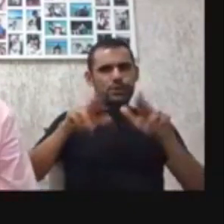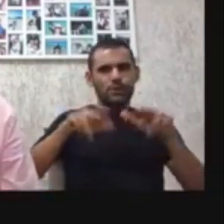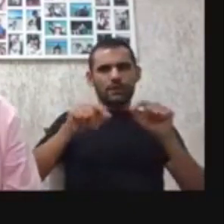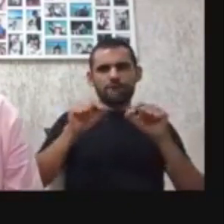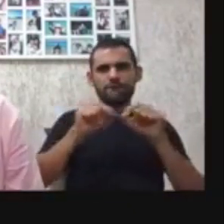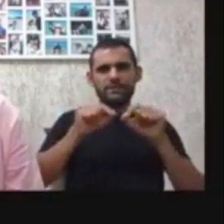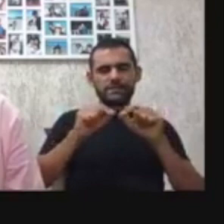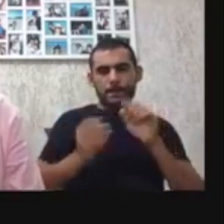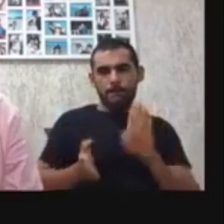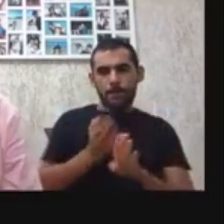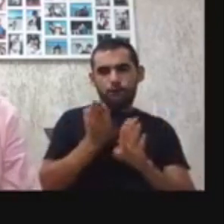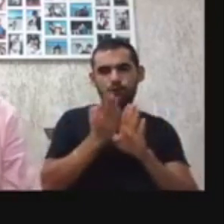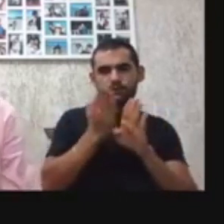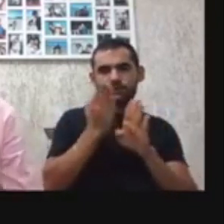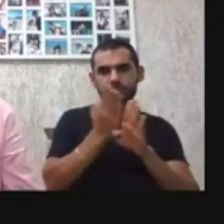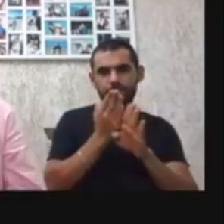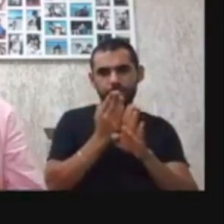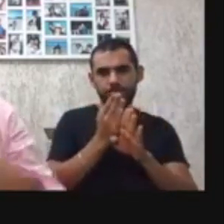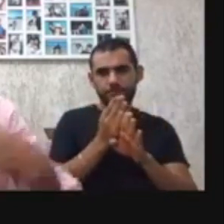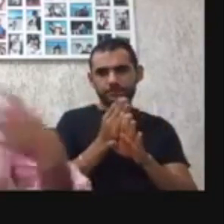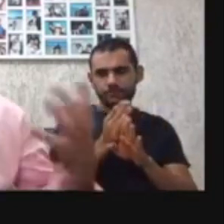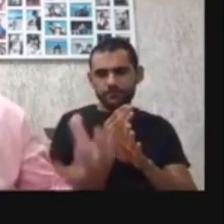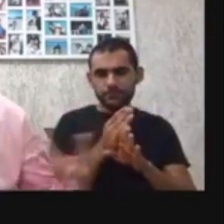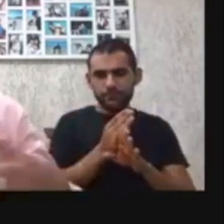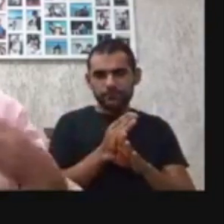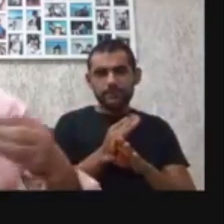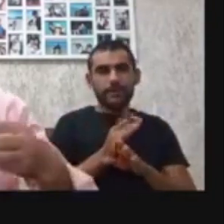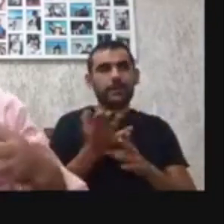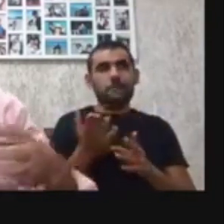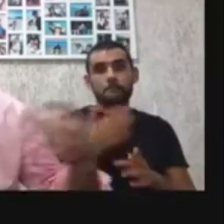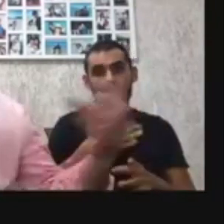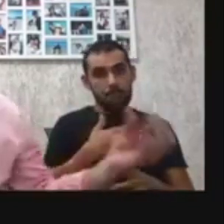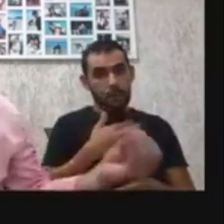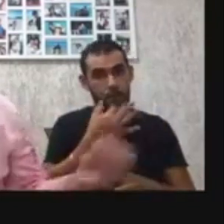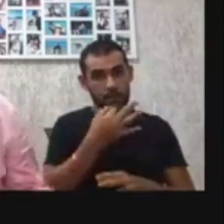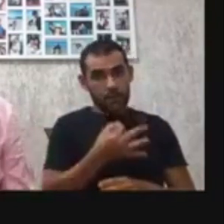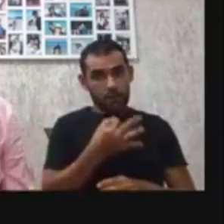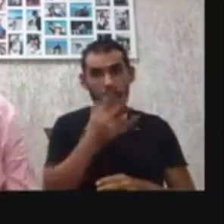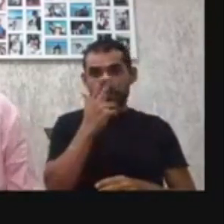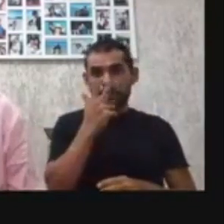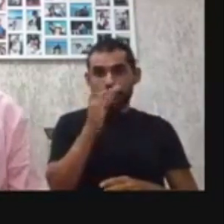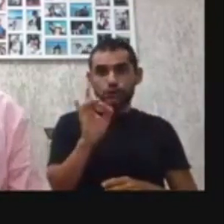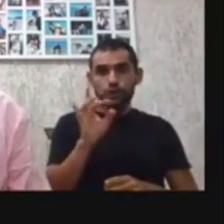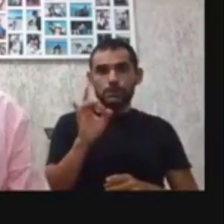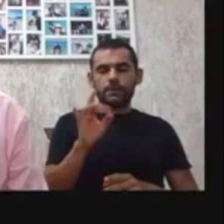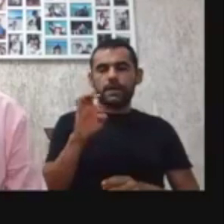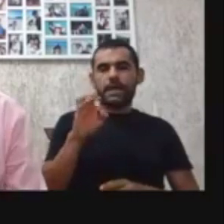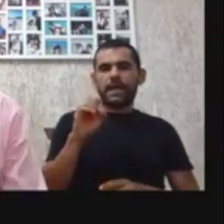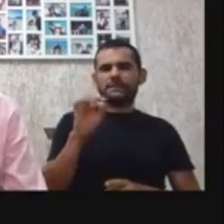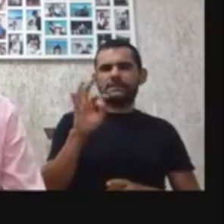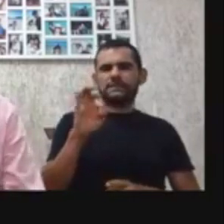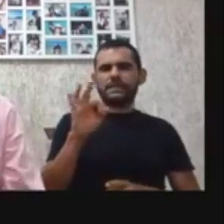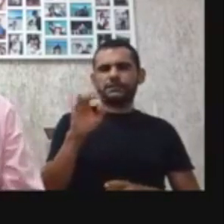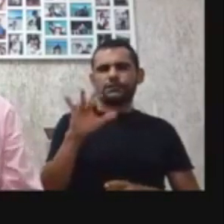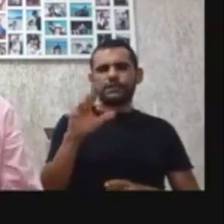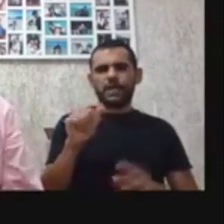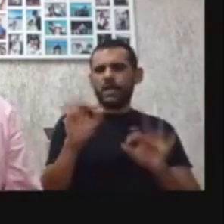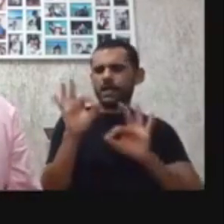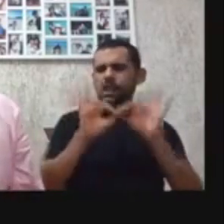fazer uma obra que estética, para mim, parece ser somente esteticamente,